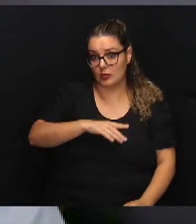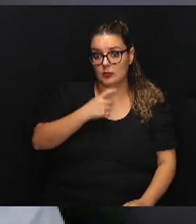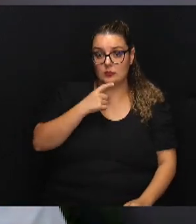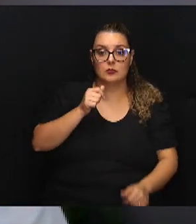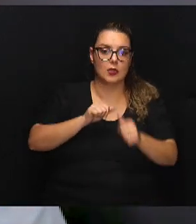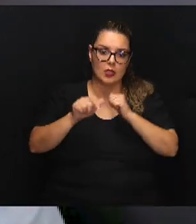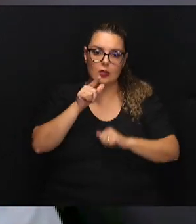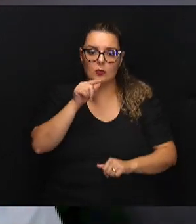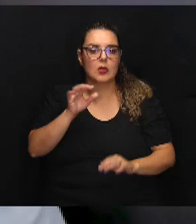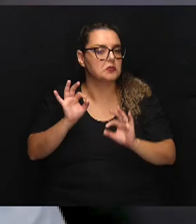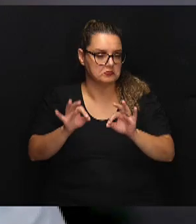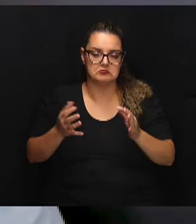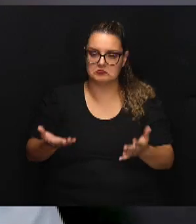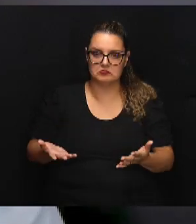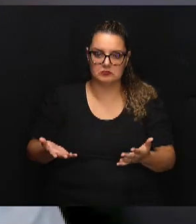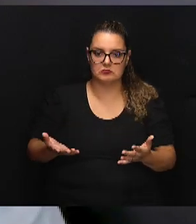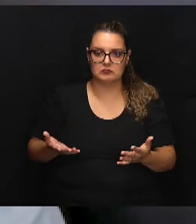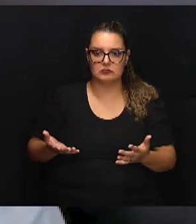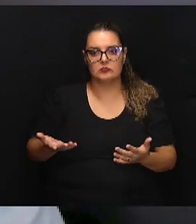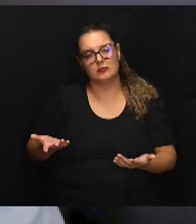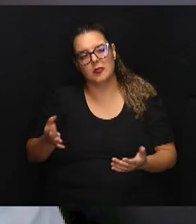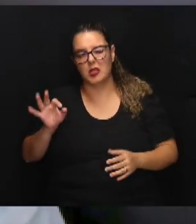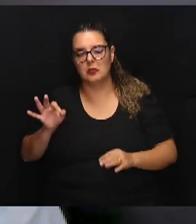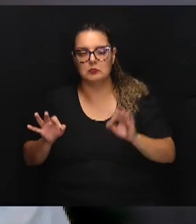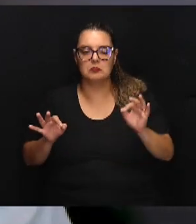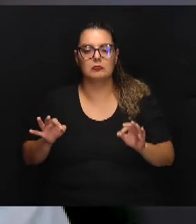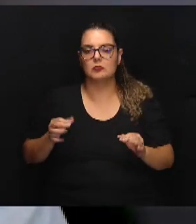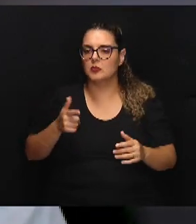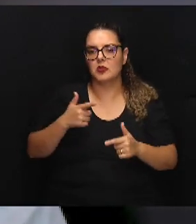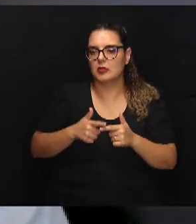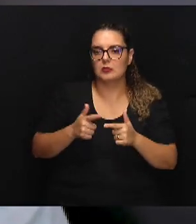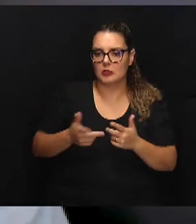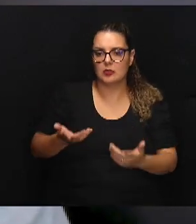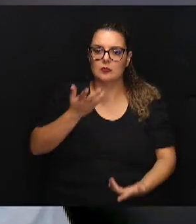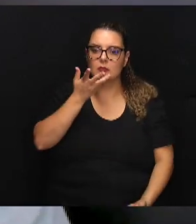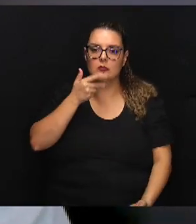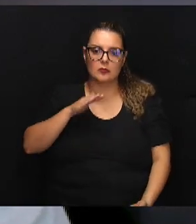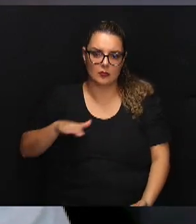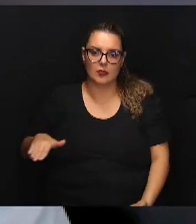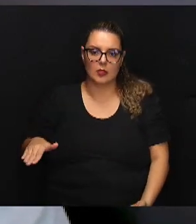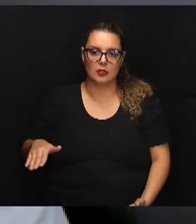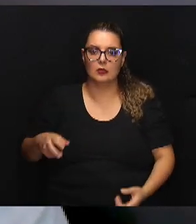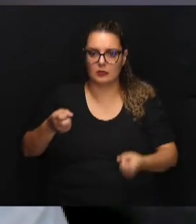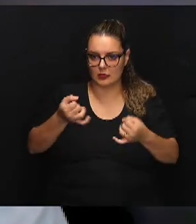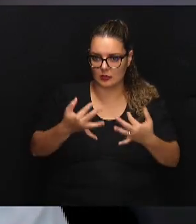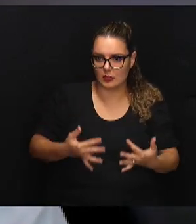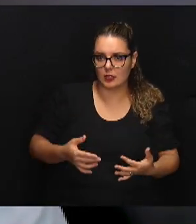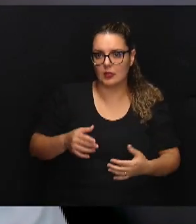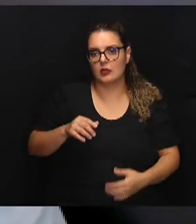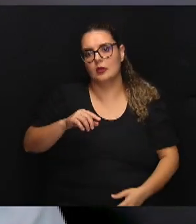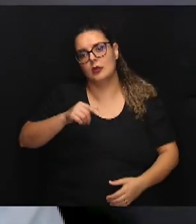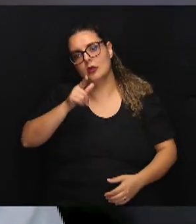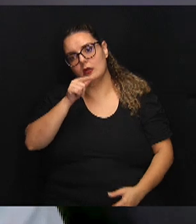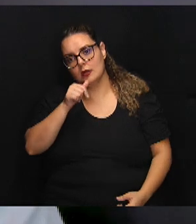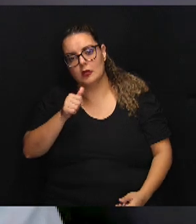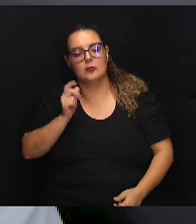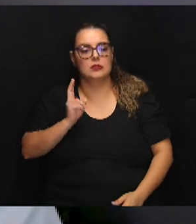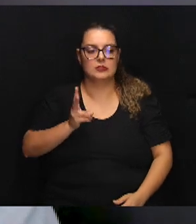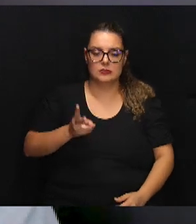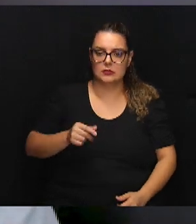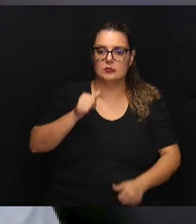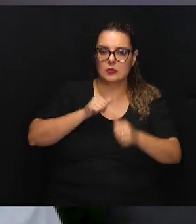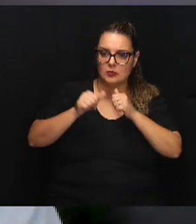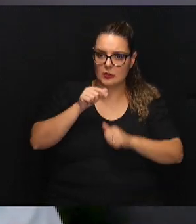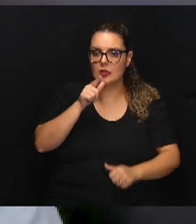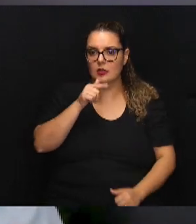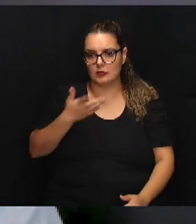hidratação adequada, mesmo em ambientes com ar-condicionados, você não vai ter problema. E para as crianças é você orientar, né? Deixar com a garrafinha da água, tomar água de tempos em tempos para manter